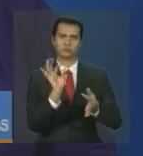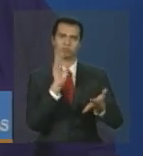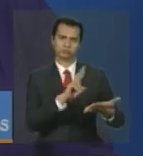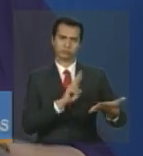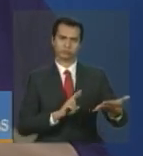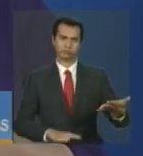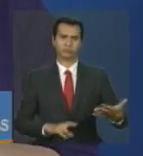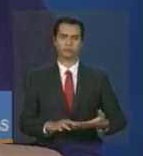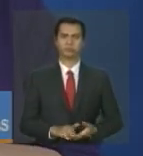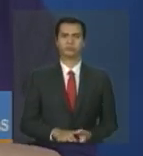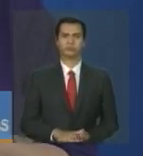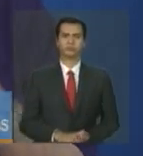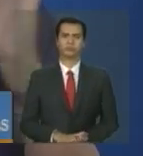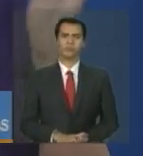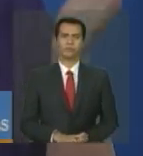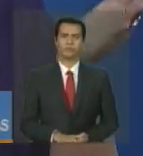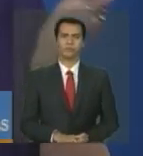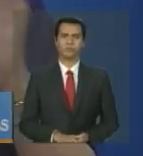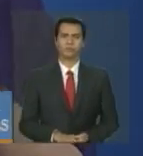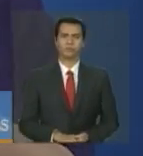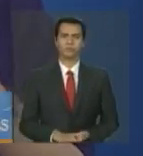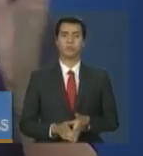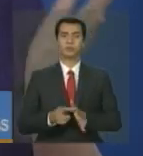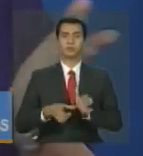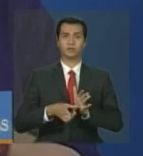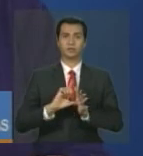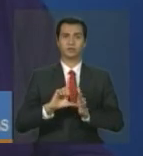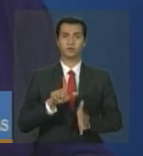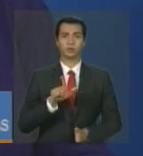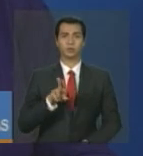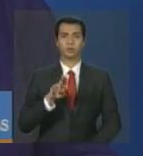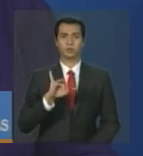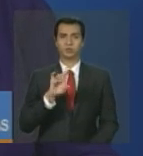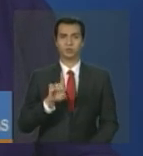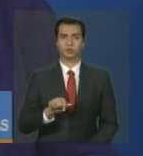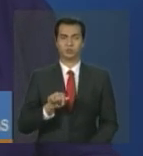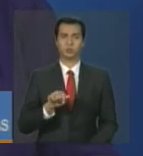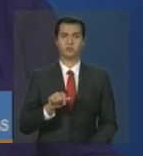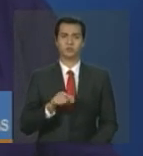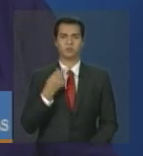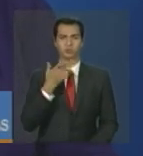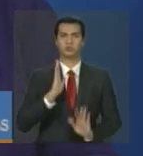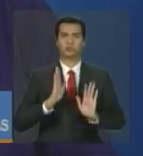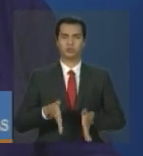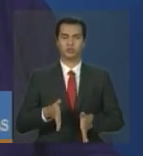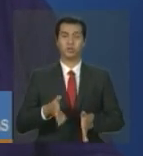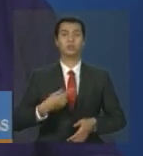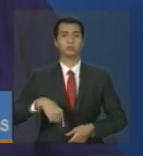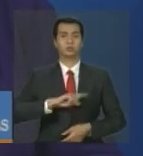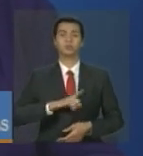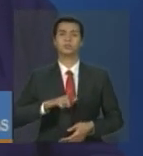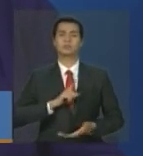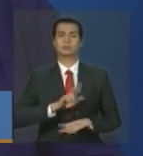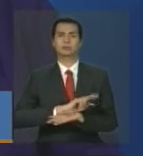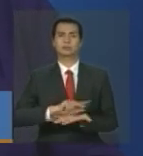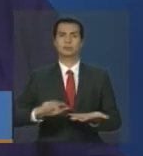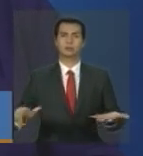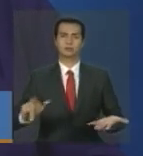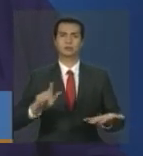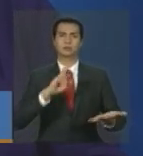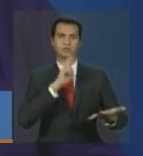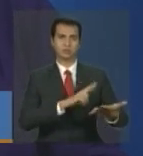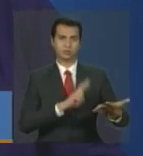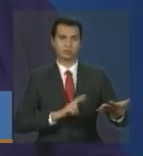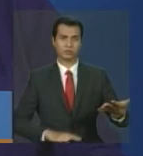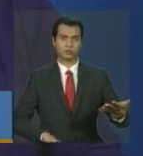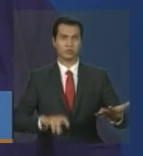disse Luiz Otávio a gente tá com uma ampla Gama de questionários no ar né Nós estamos aí com oito